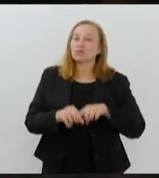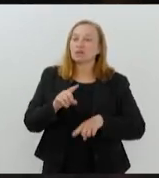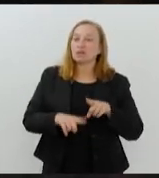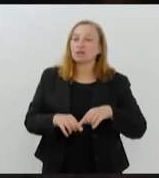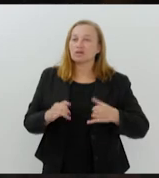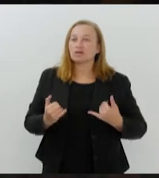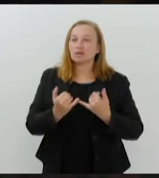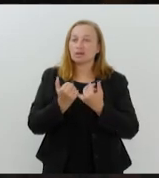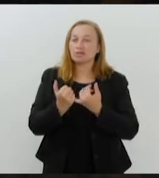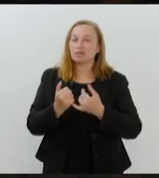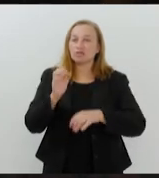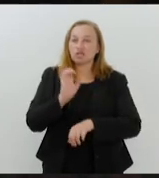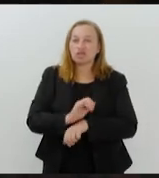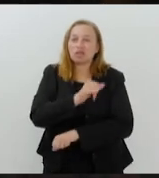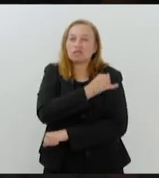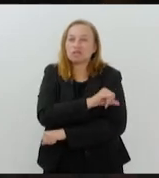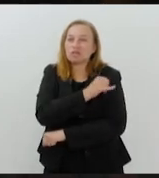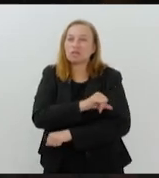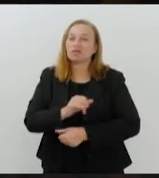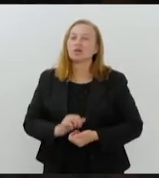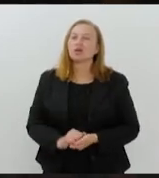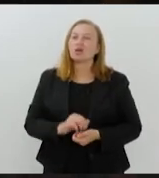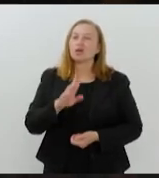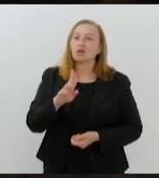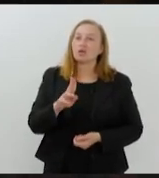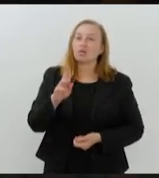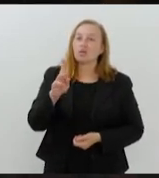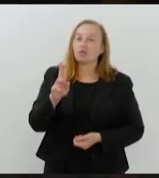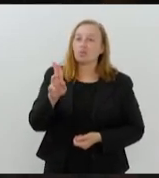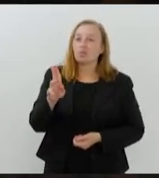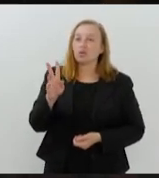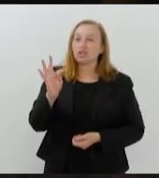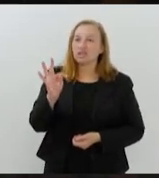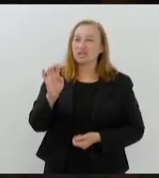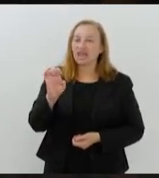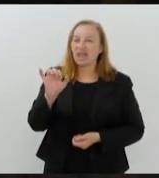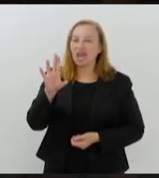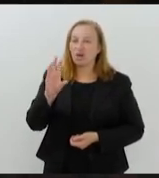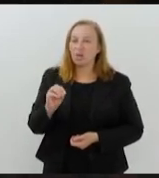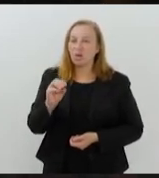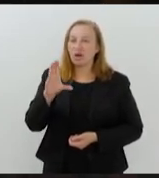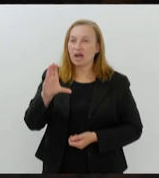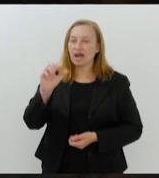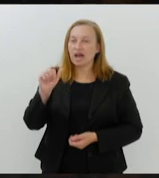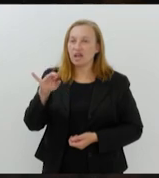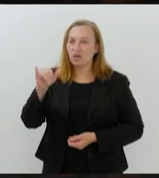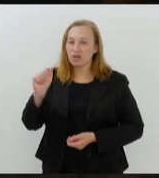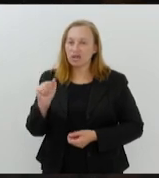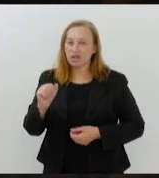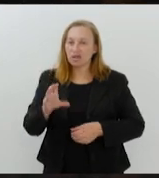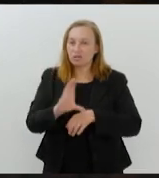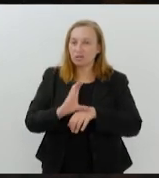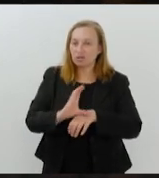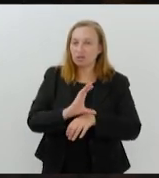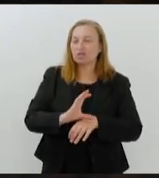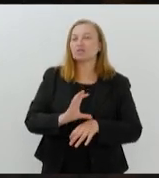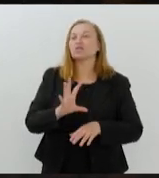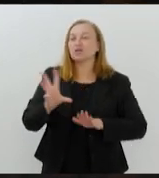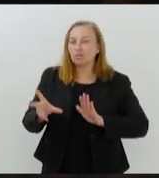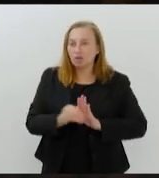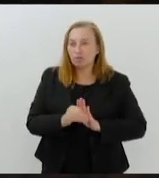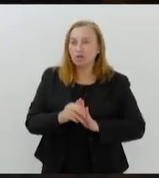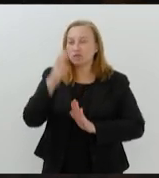Rio de Janeiro, o Boteco Carioquinha. Pareceres das comissões de Constituição e Justiça pela juridicidade, com emenda de